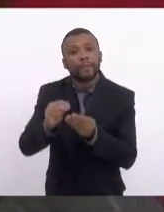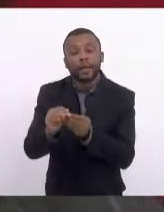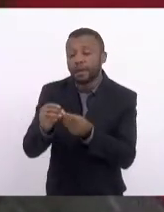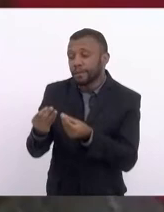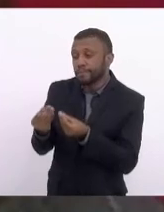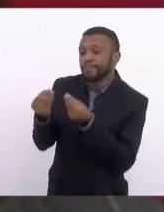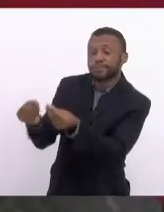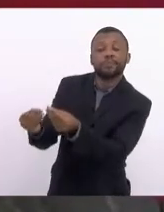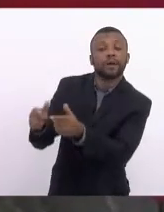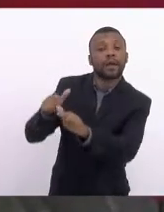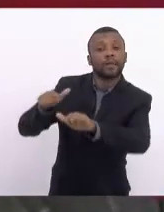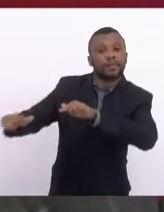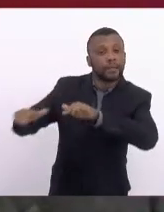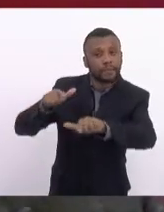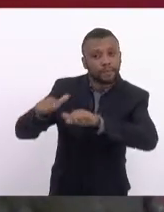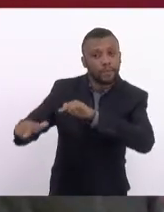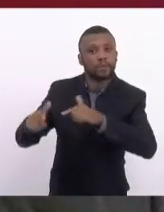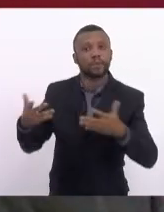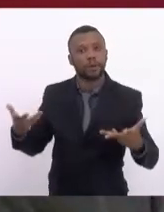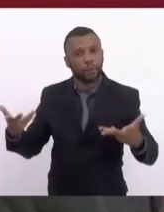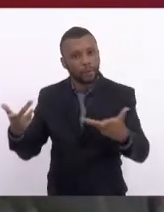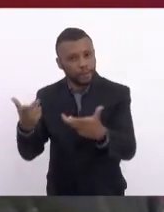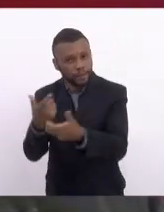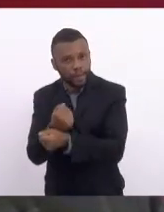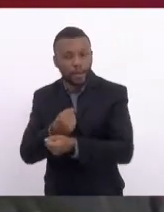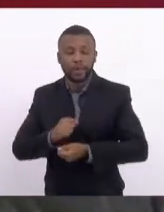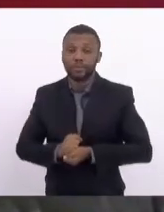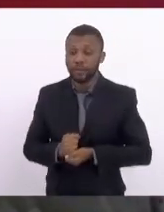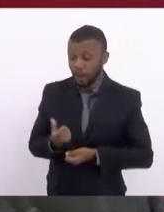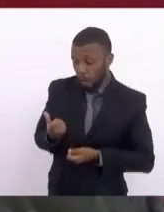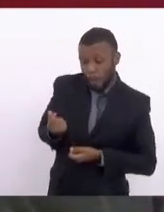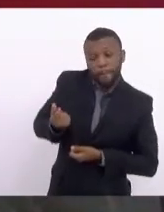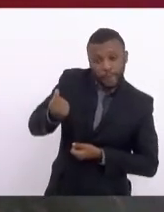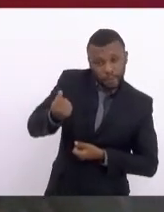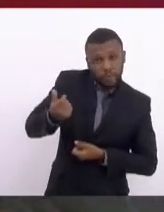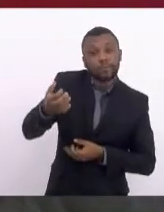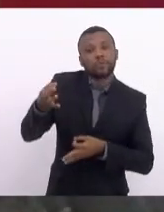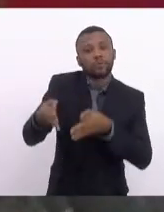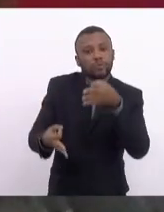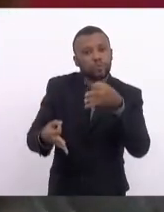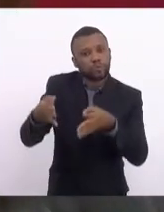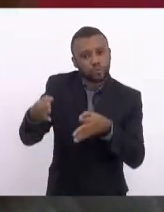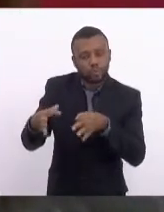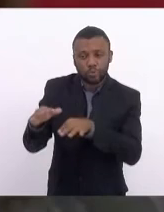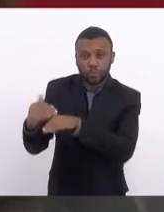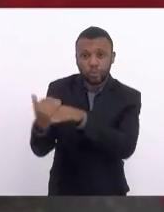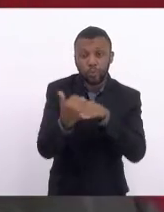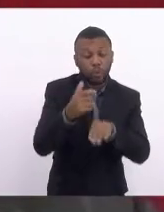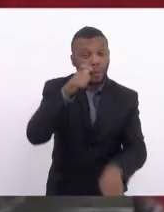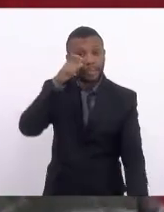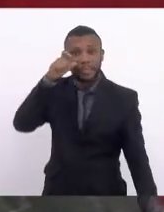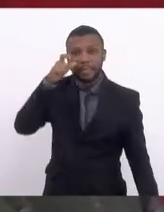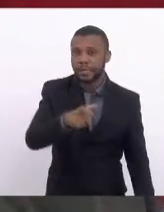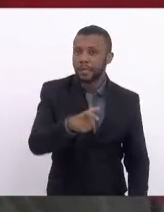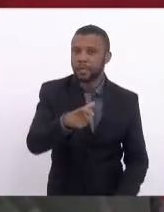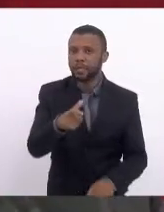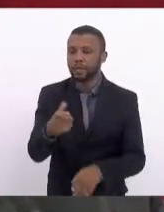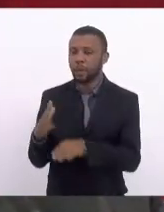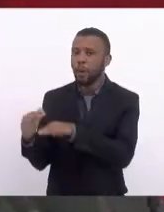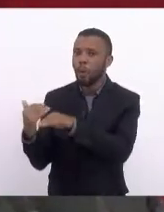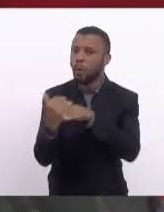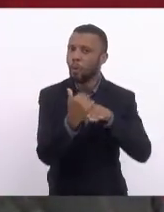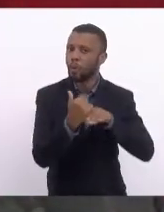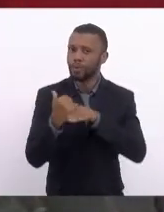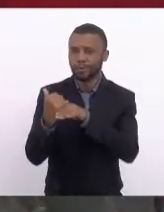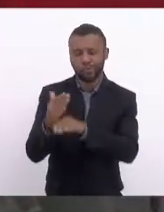ser de qualidade, o preço tem que ser justo e o único interesse do governo do Estado